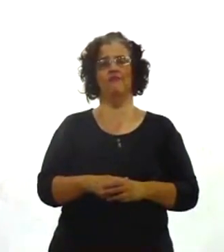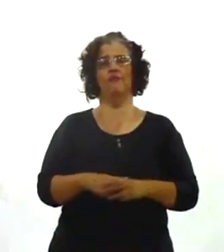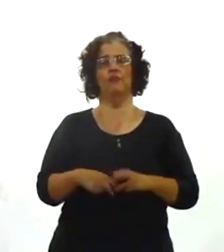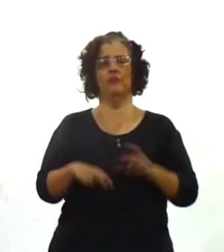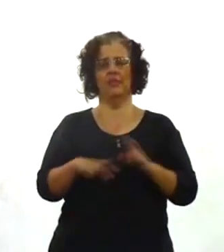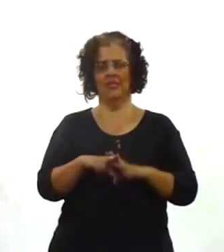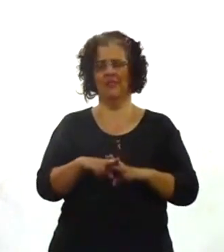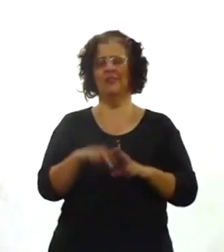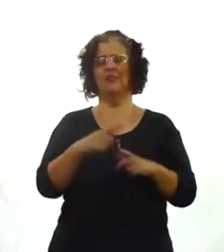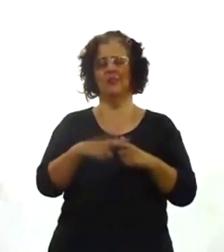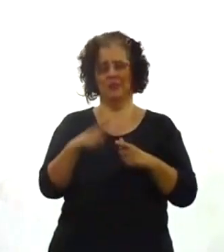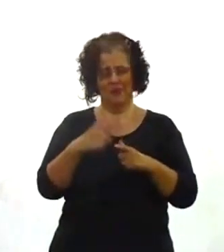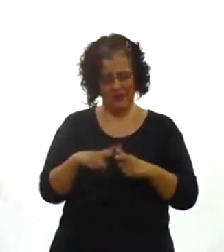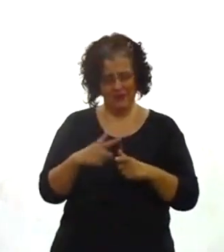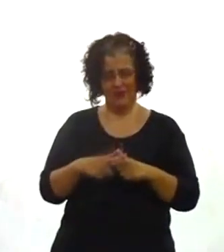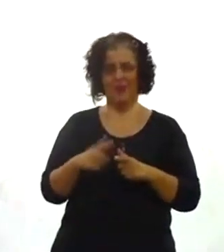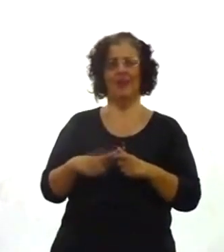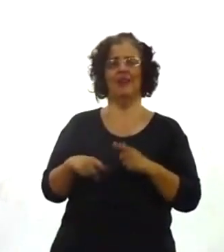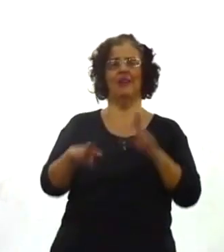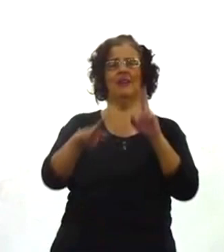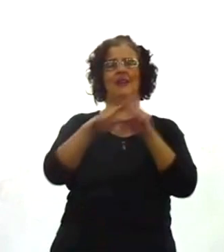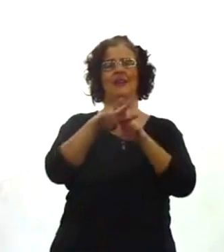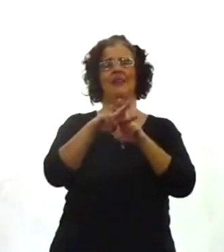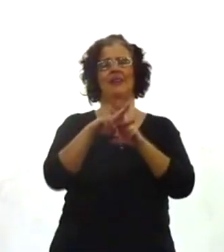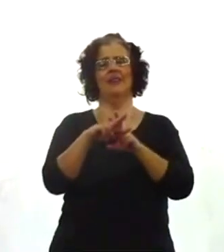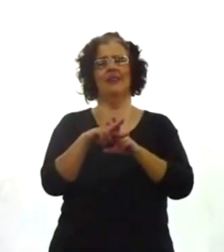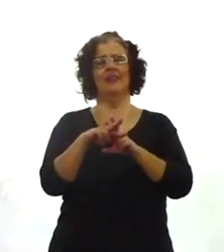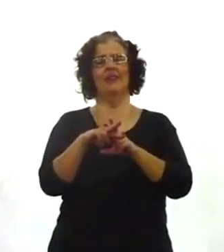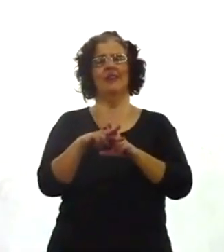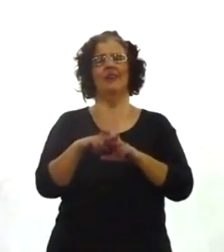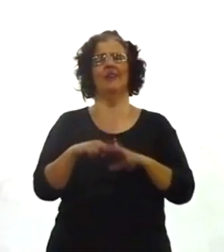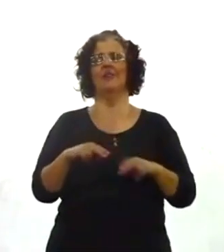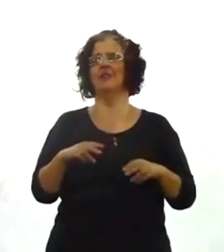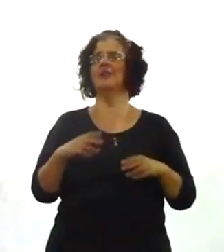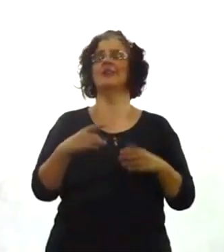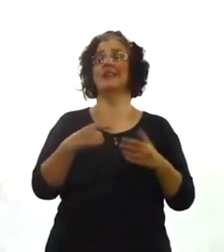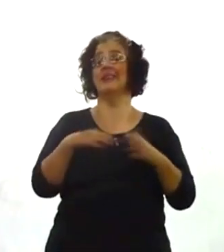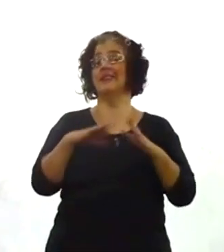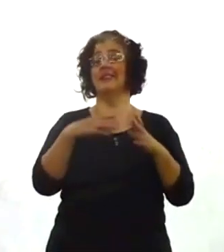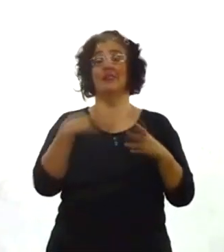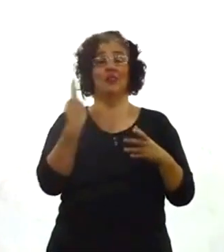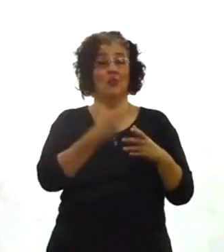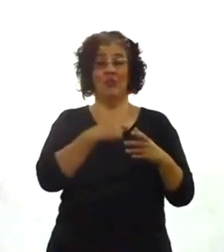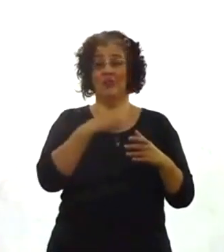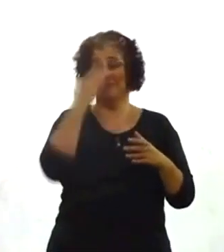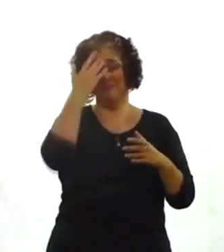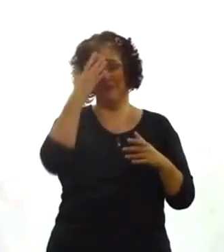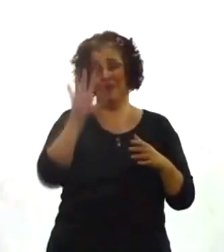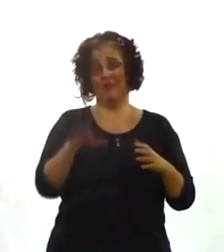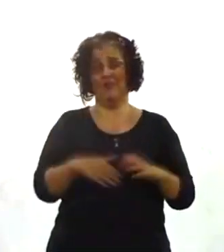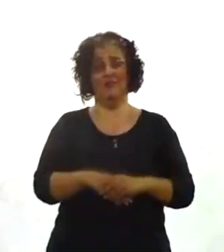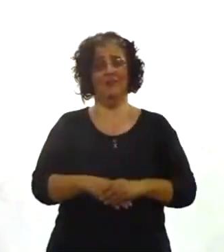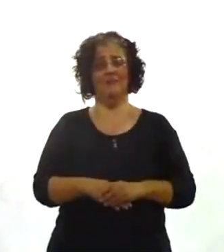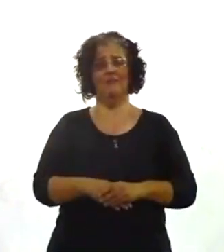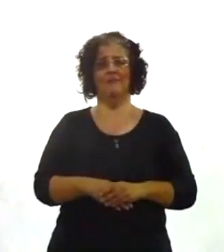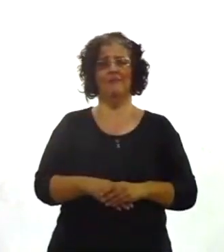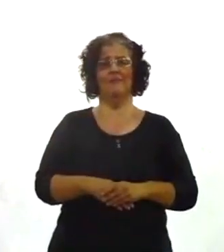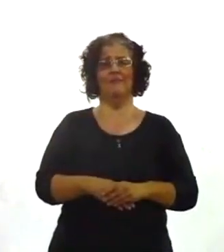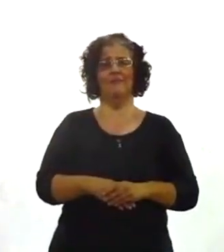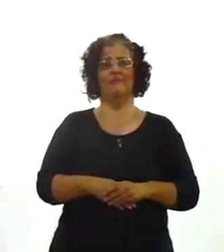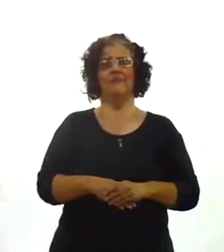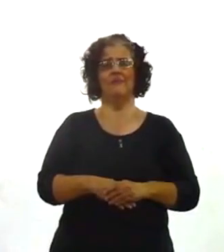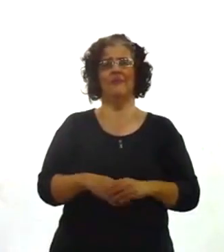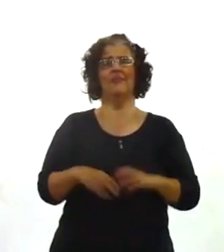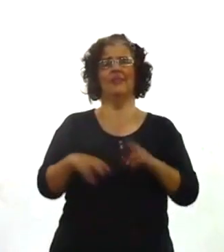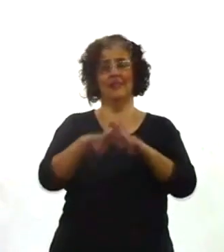enfrentando tribulação de natureza desconhecida por nós, mas ele esteve em naufrágios, ele esteve em perigo de